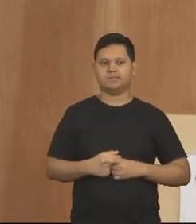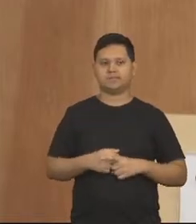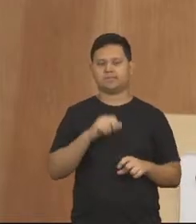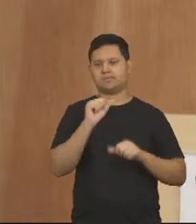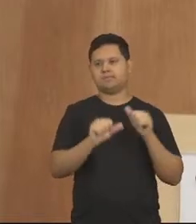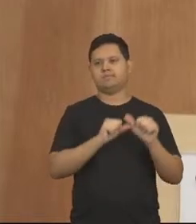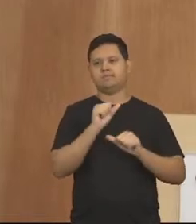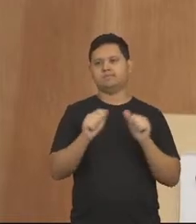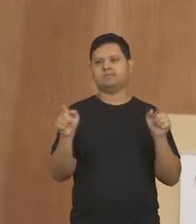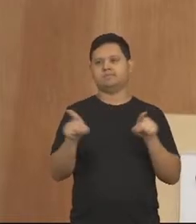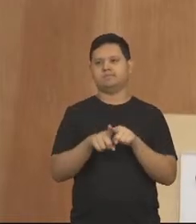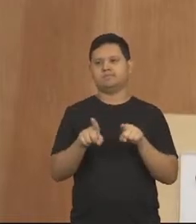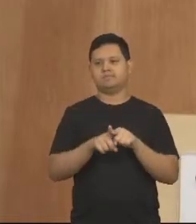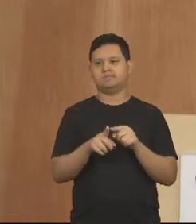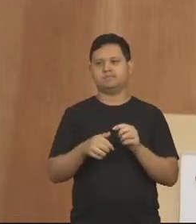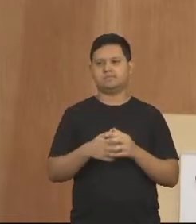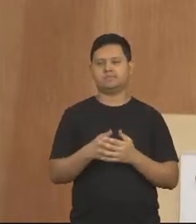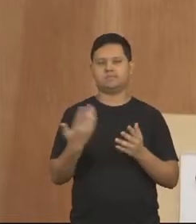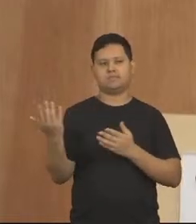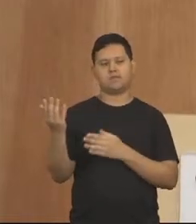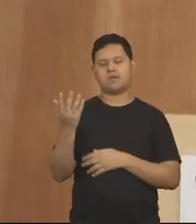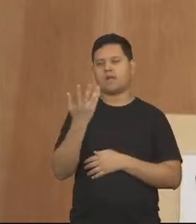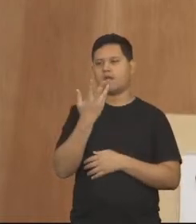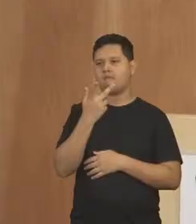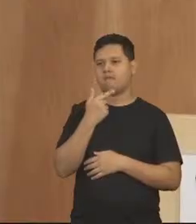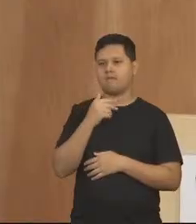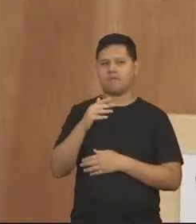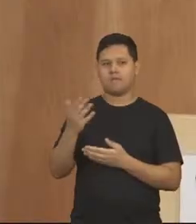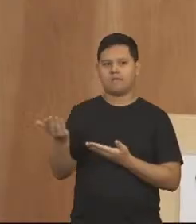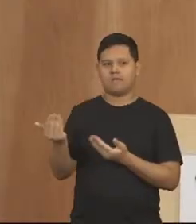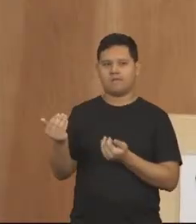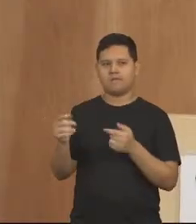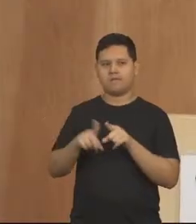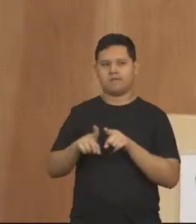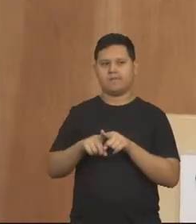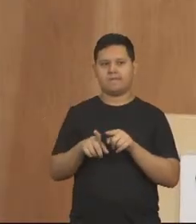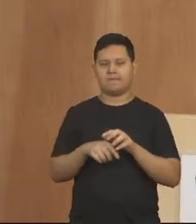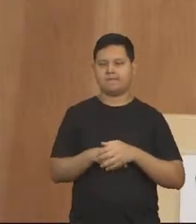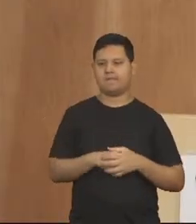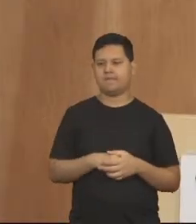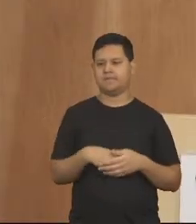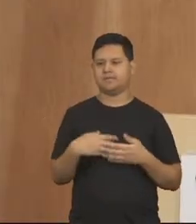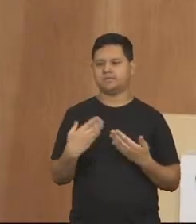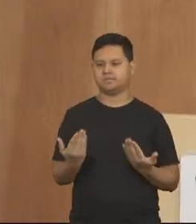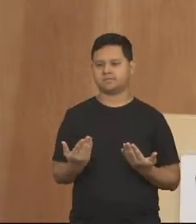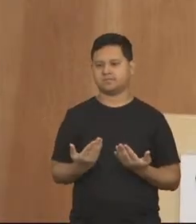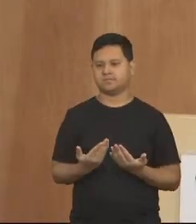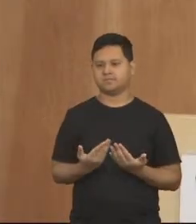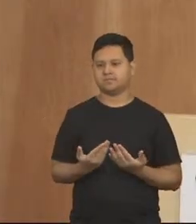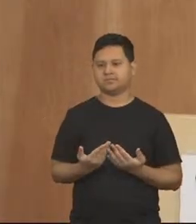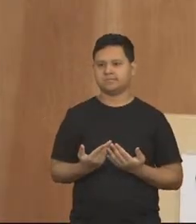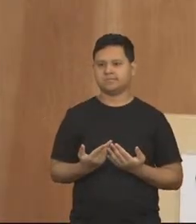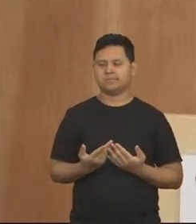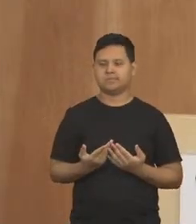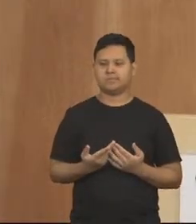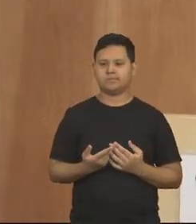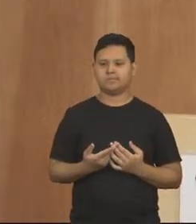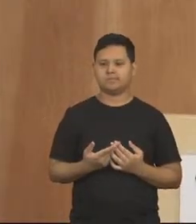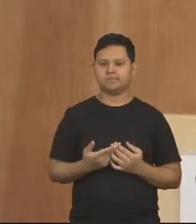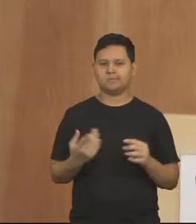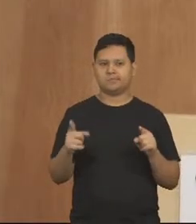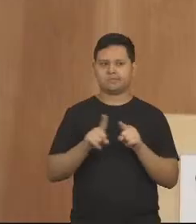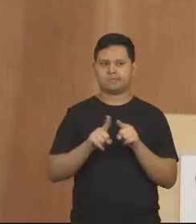alteração também para a criança e adolescente, mas nós mexemos na lei. Então, e indiretamente já